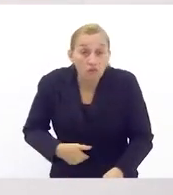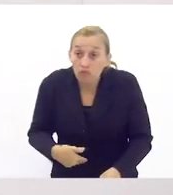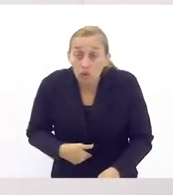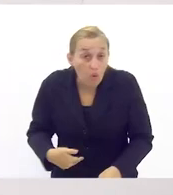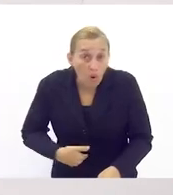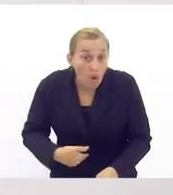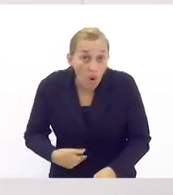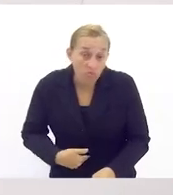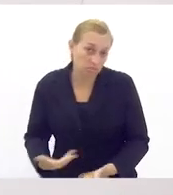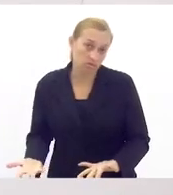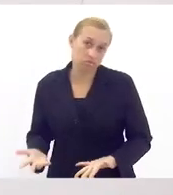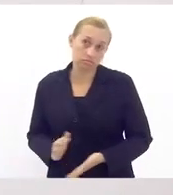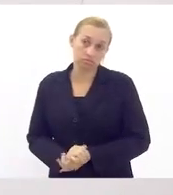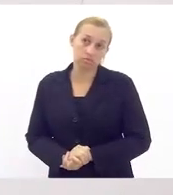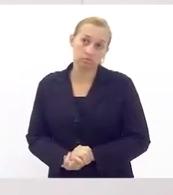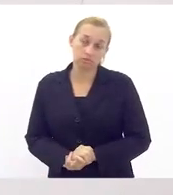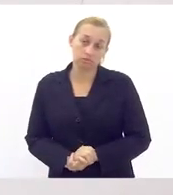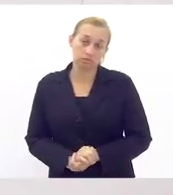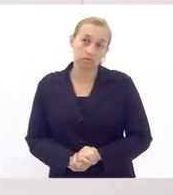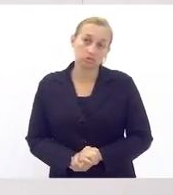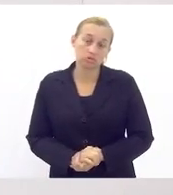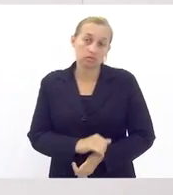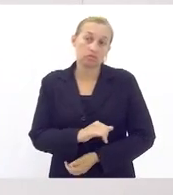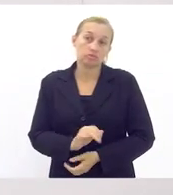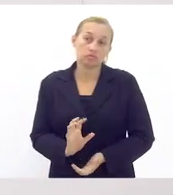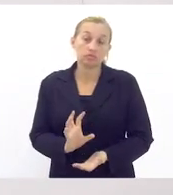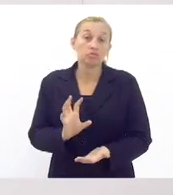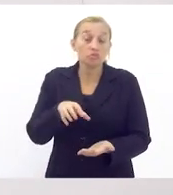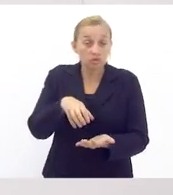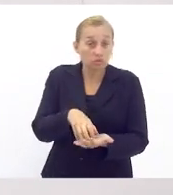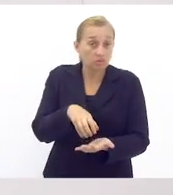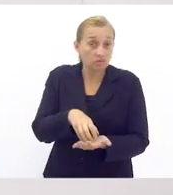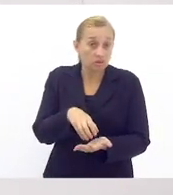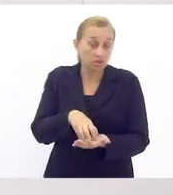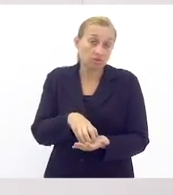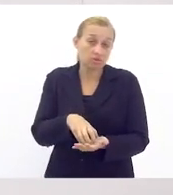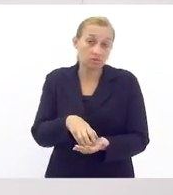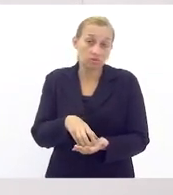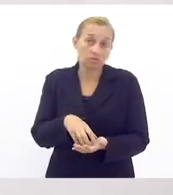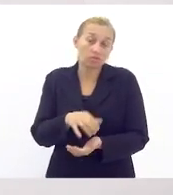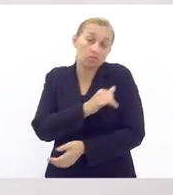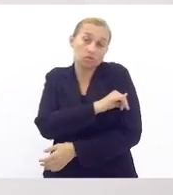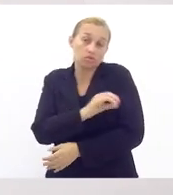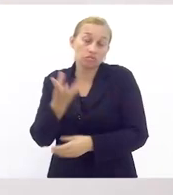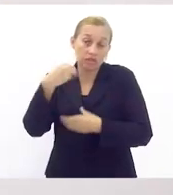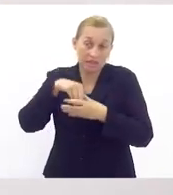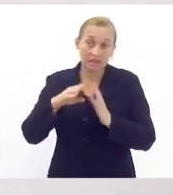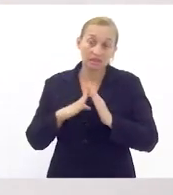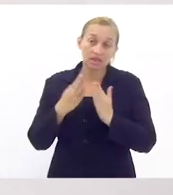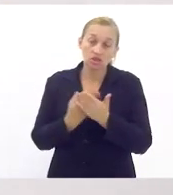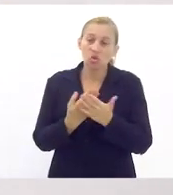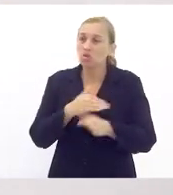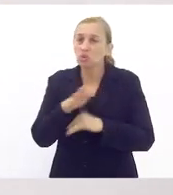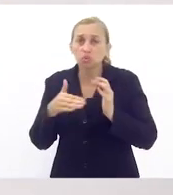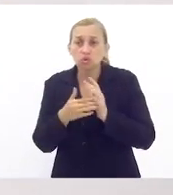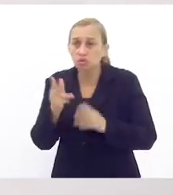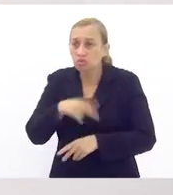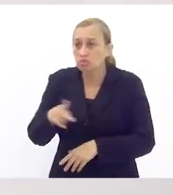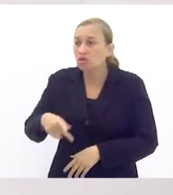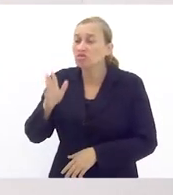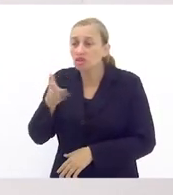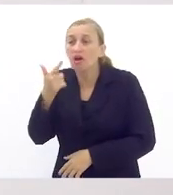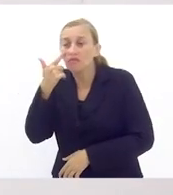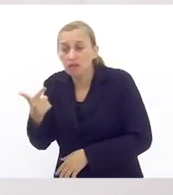minha gente no centro do Rio de Janeiro dentro da Martins Pena todos os professores que estão aqui já